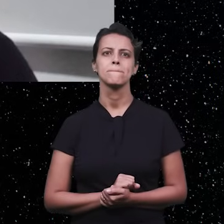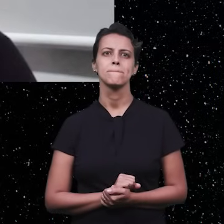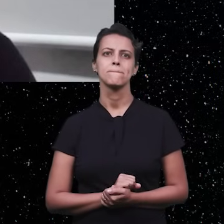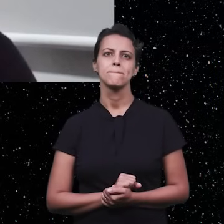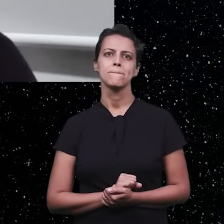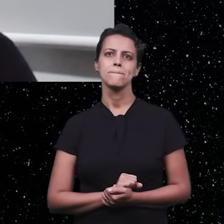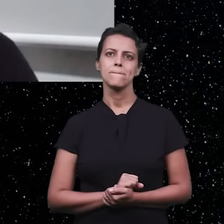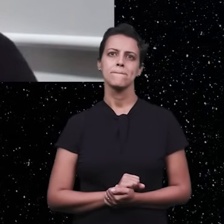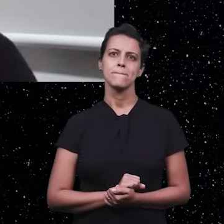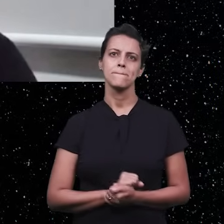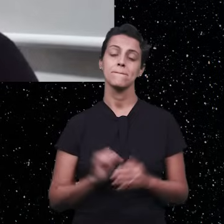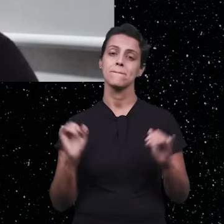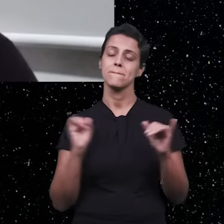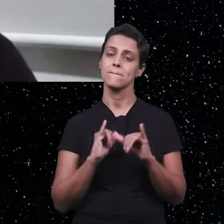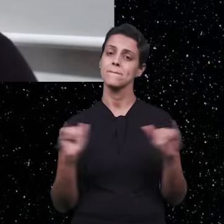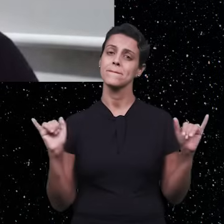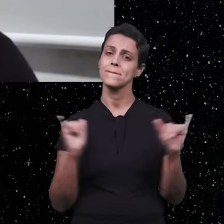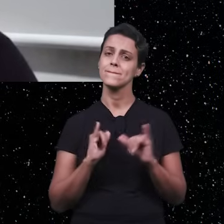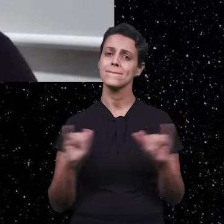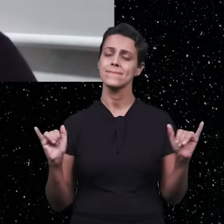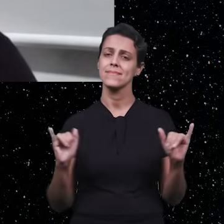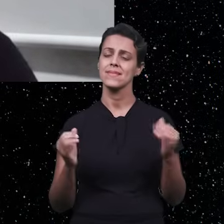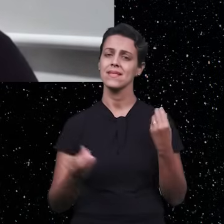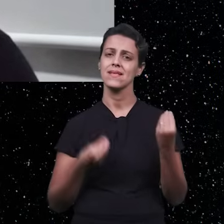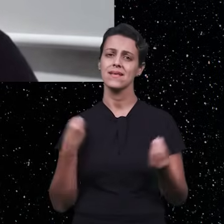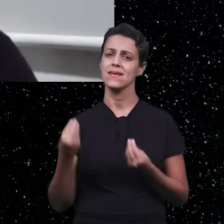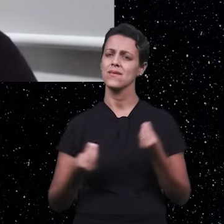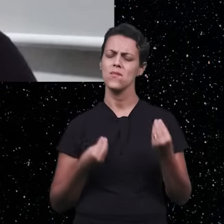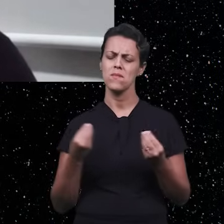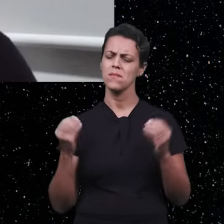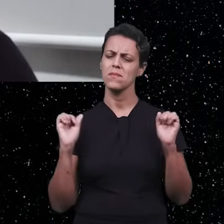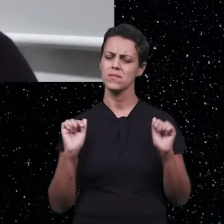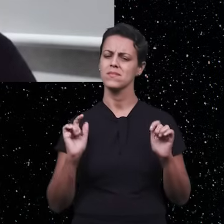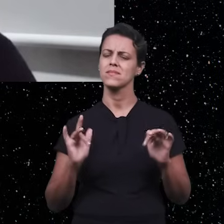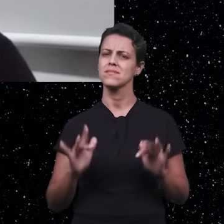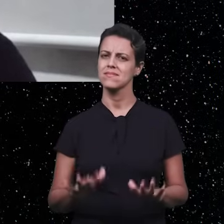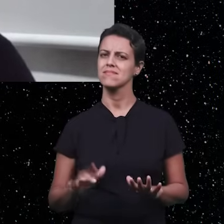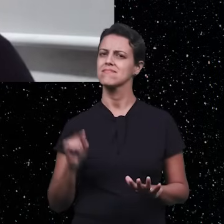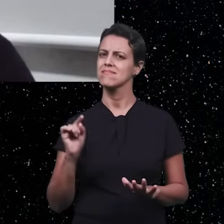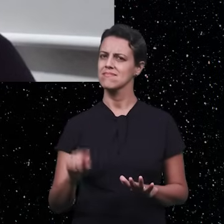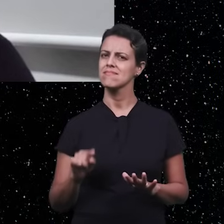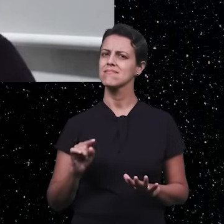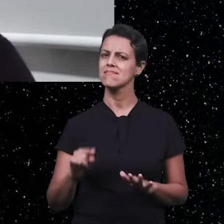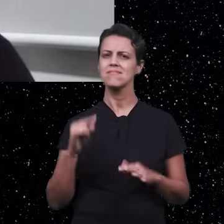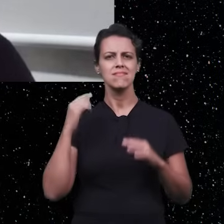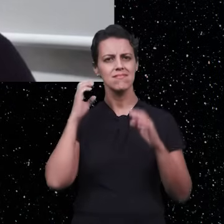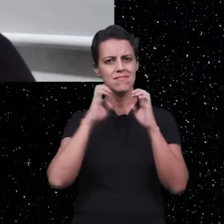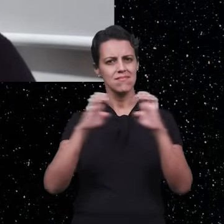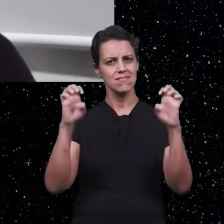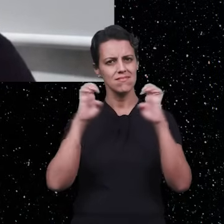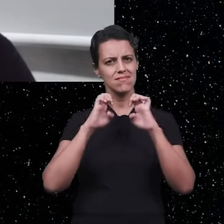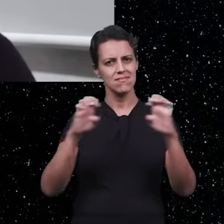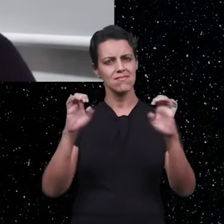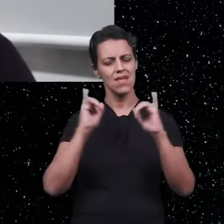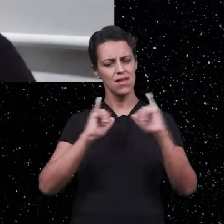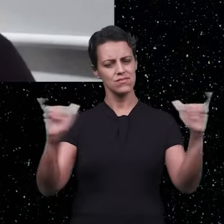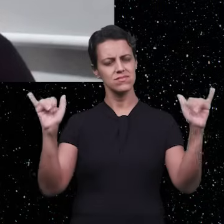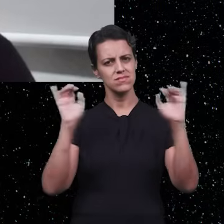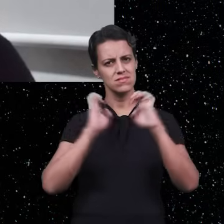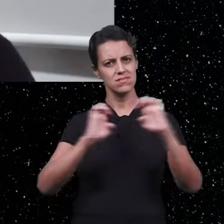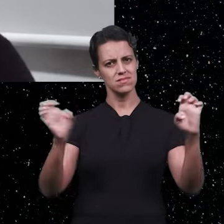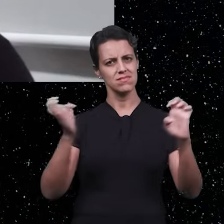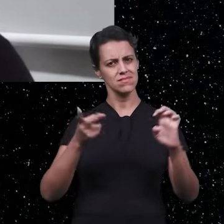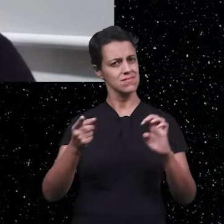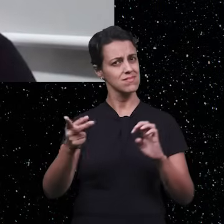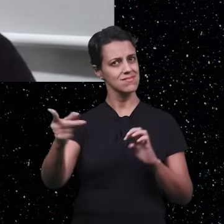Rodrigues. Venho aqui falar da bênção que está sendo o programa Anunciando o Evangelho Eterno. A bênção que ele